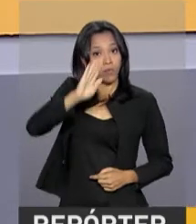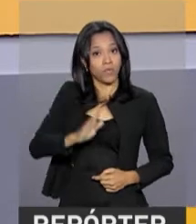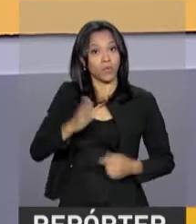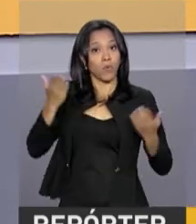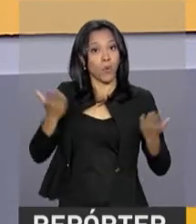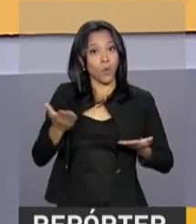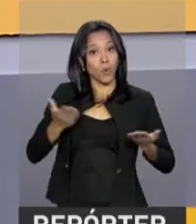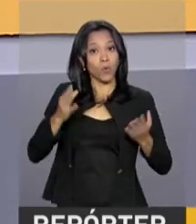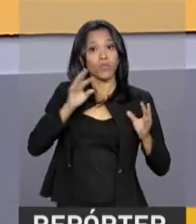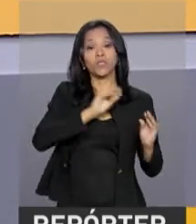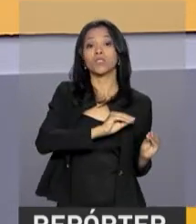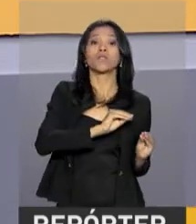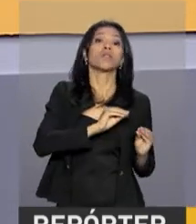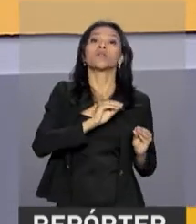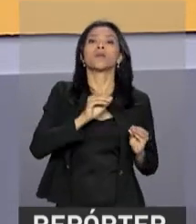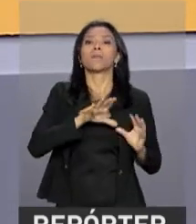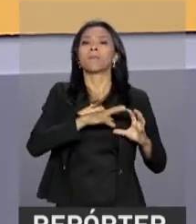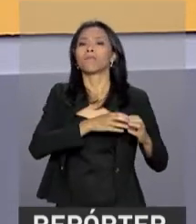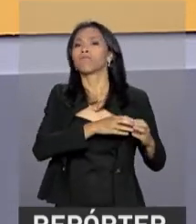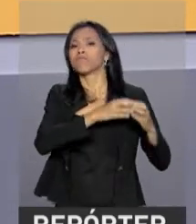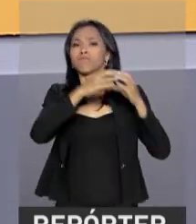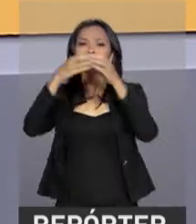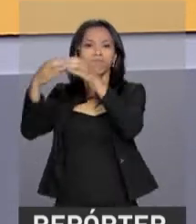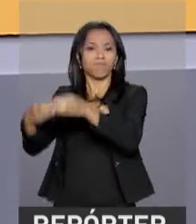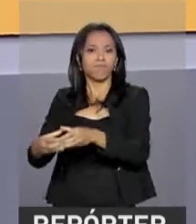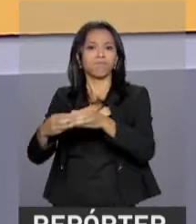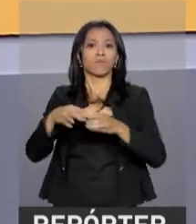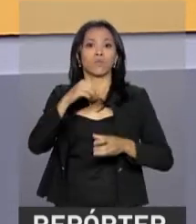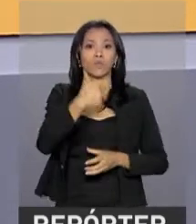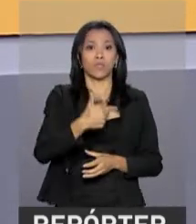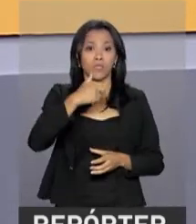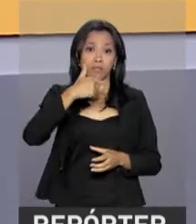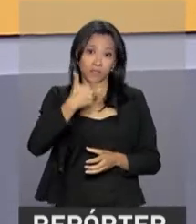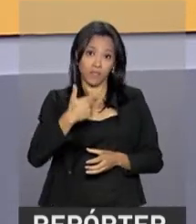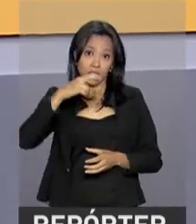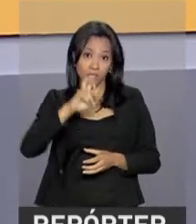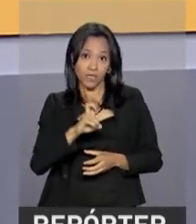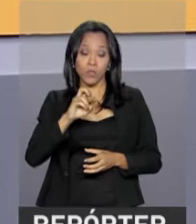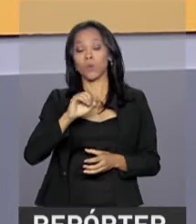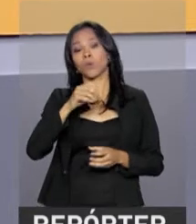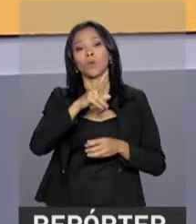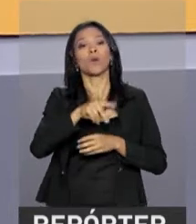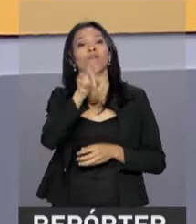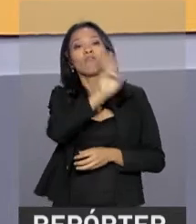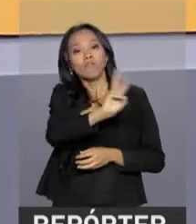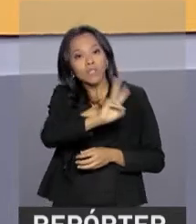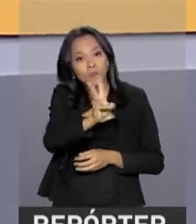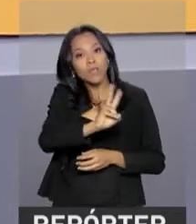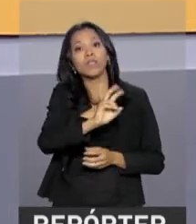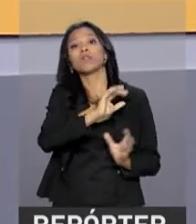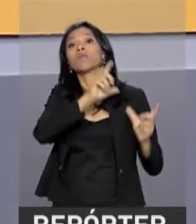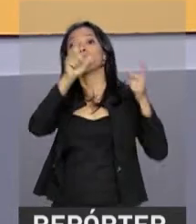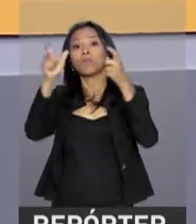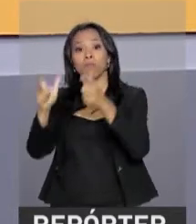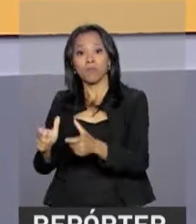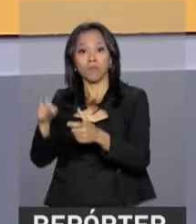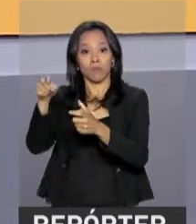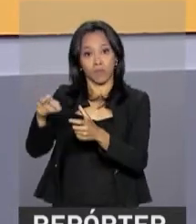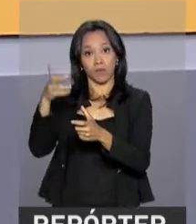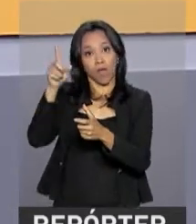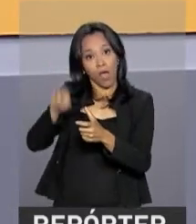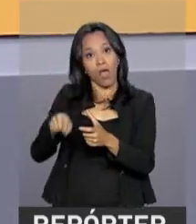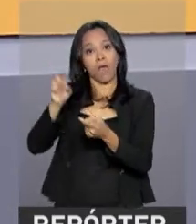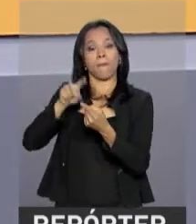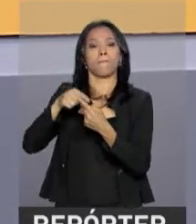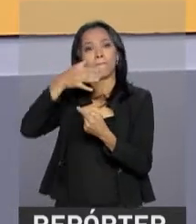mais 225 venezuelanos de Roraima para outros estados. Nesta segunda fase de deslocamento, as cidades de destino